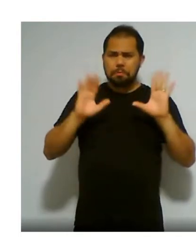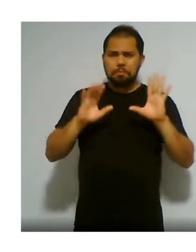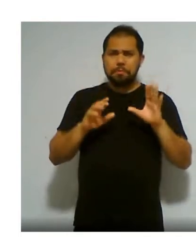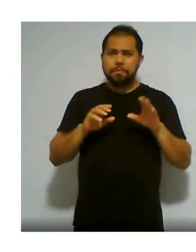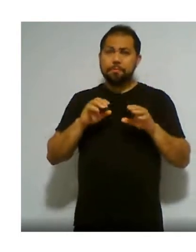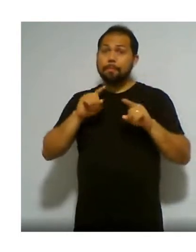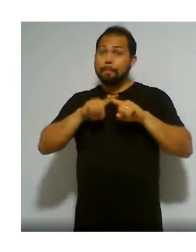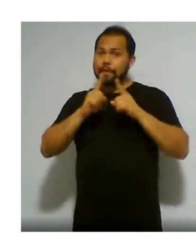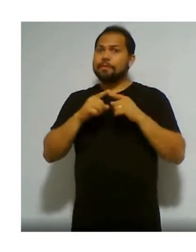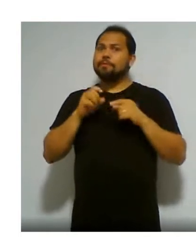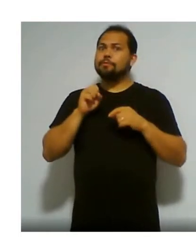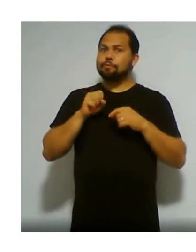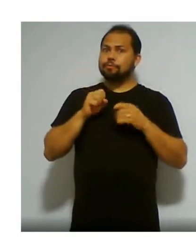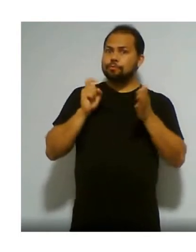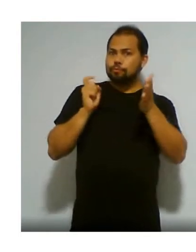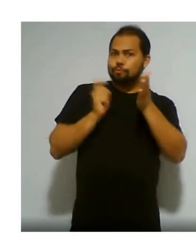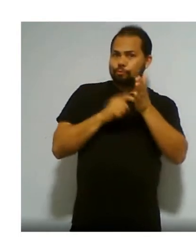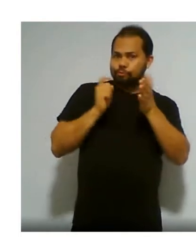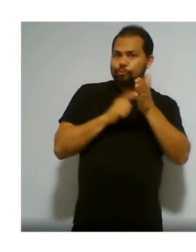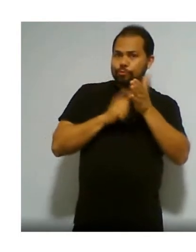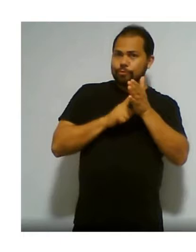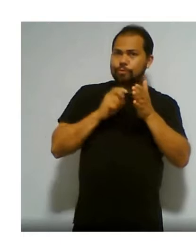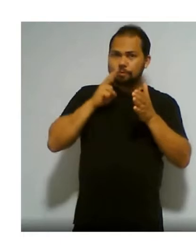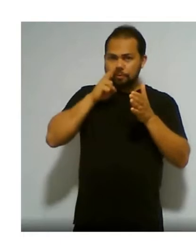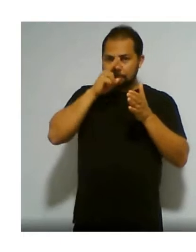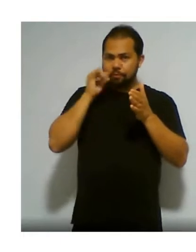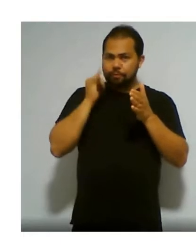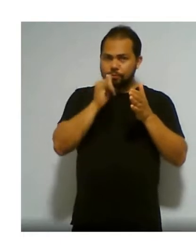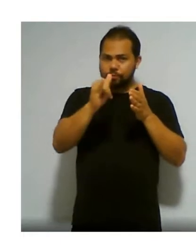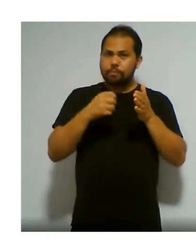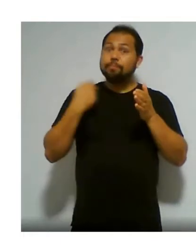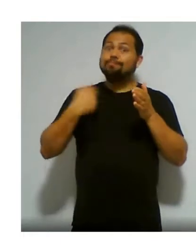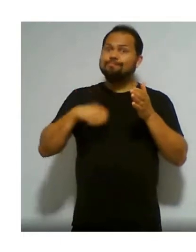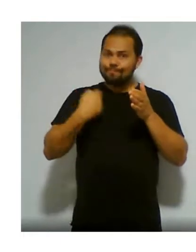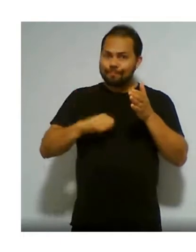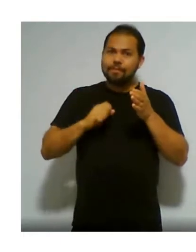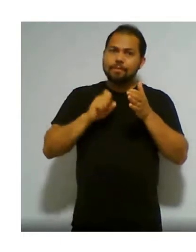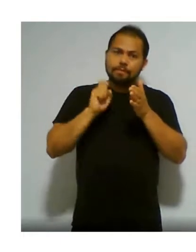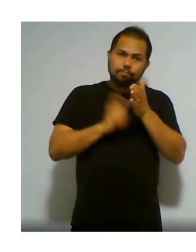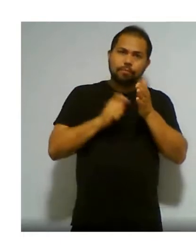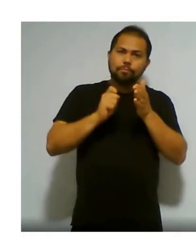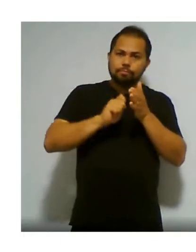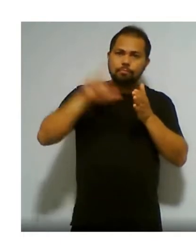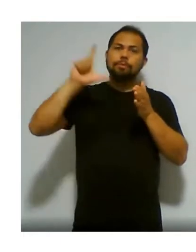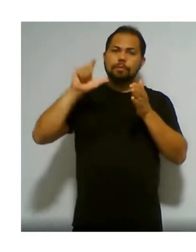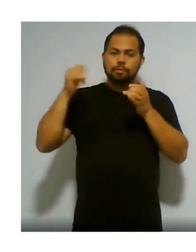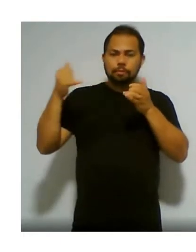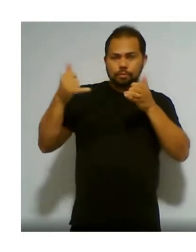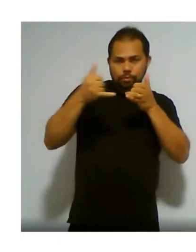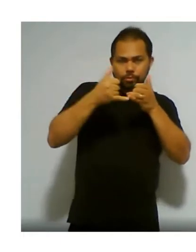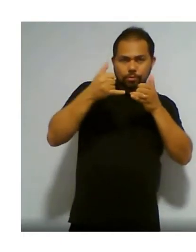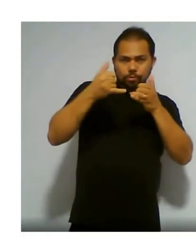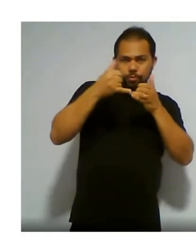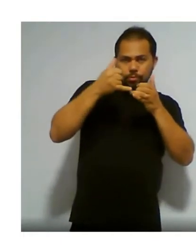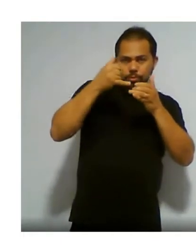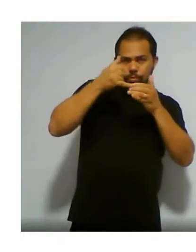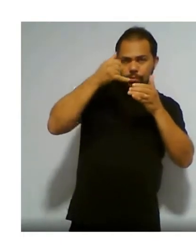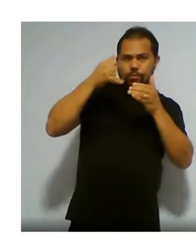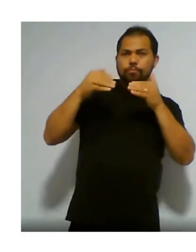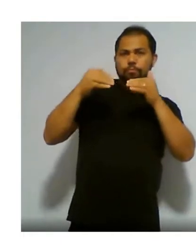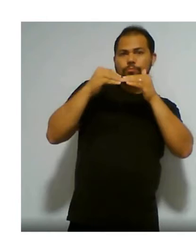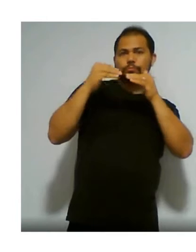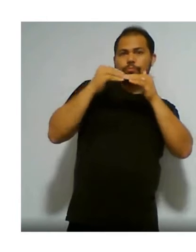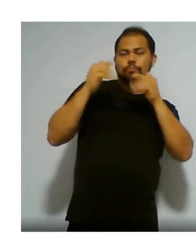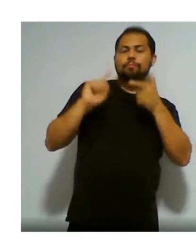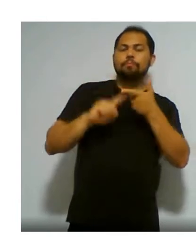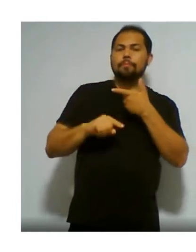seu computador vai funcionar normalmente, mas se você apertar o botão reset, como ele não vai estar conectado aqui, no local específico da placa-mãe, a função reset